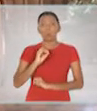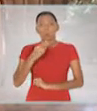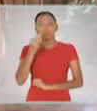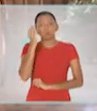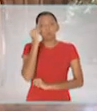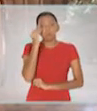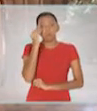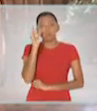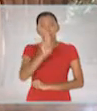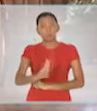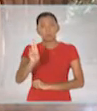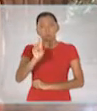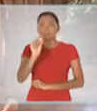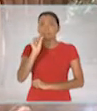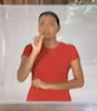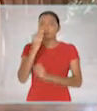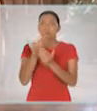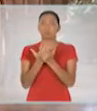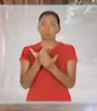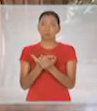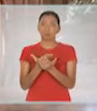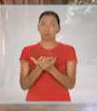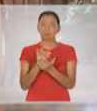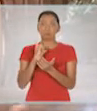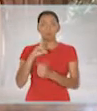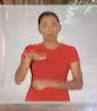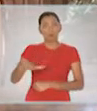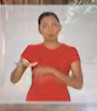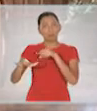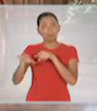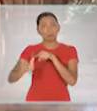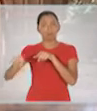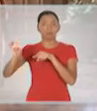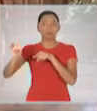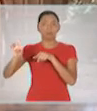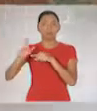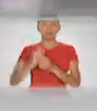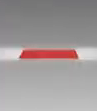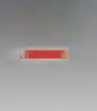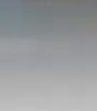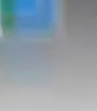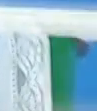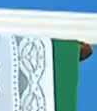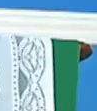infelizmente ou curiosamente, a academia pouco estuda esse segmento